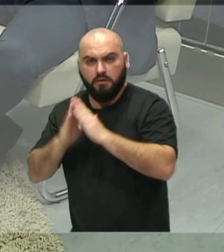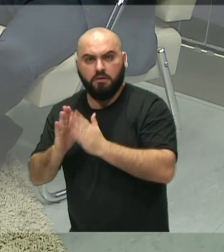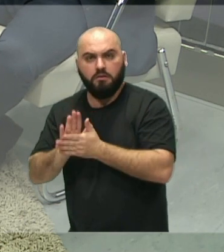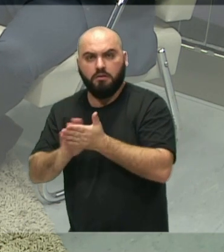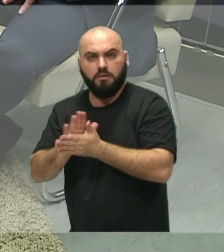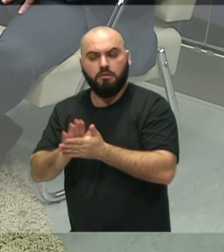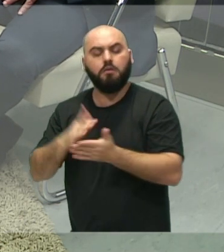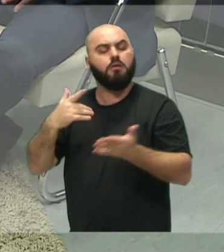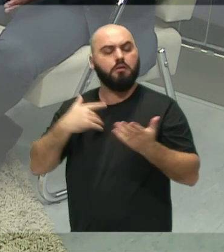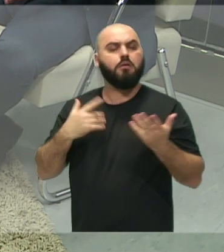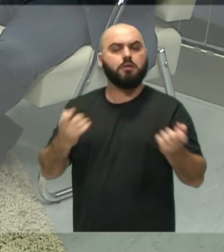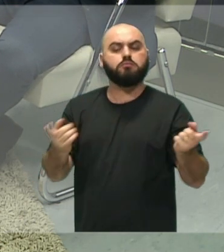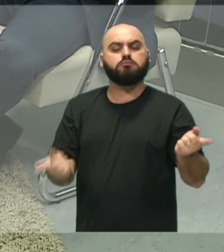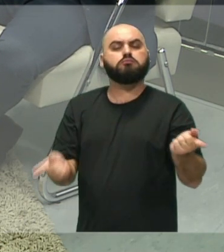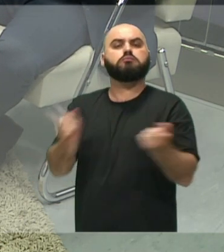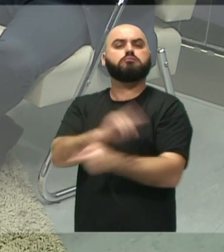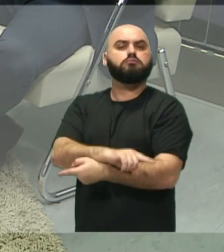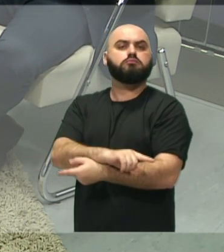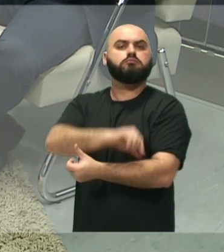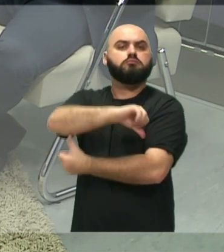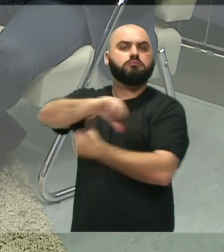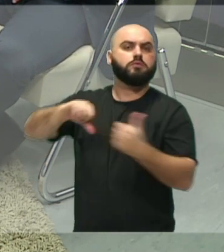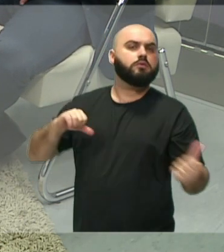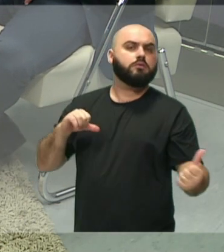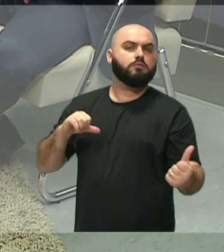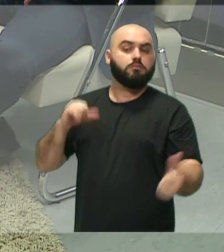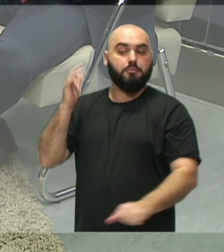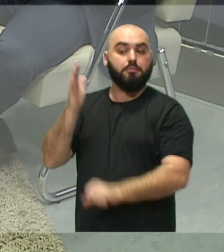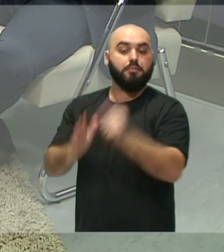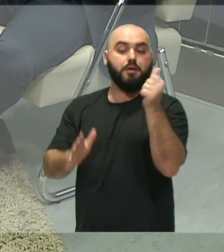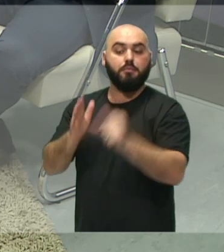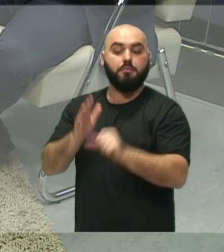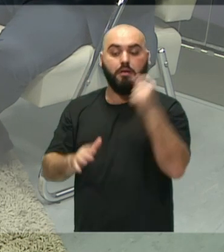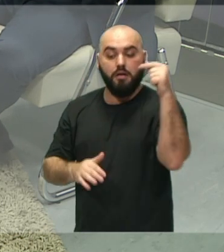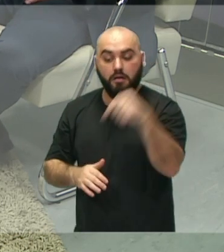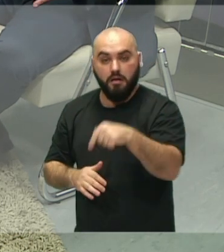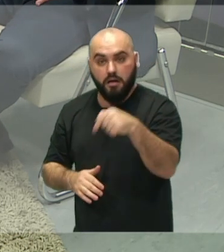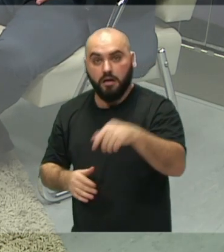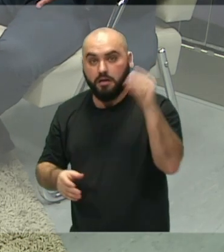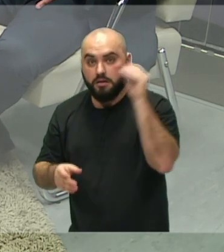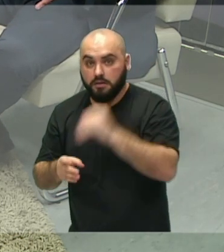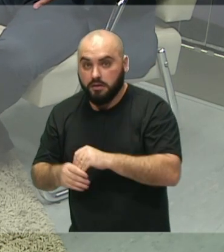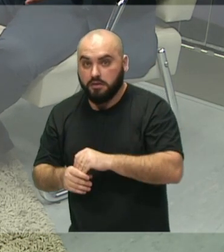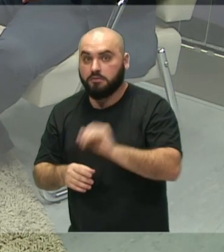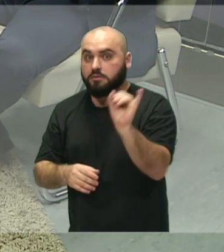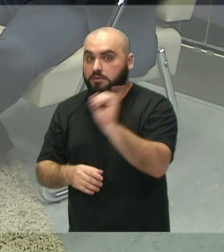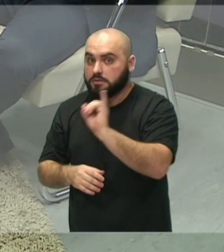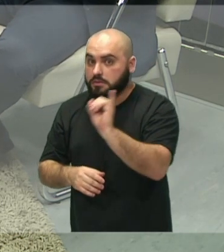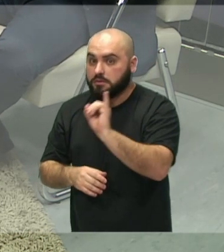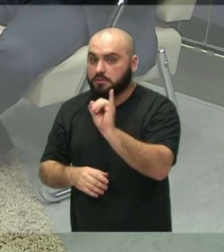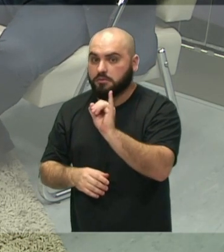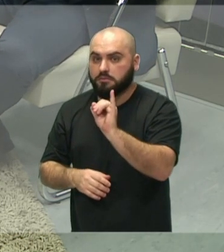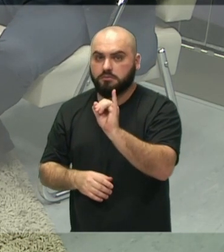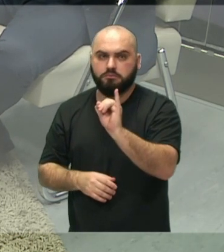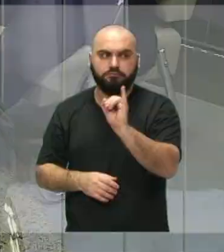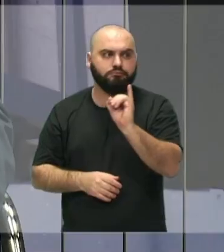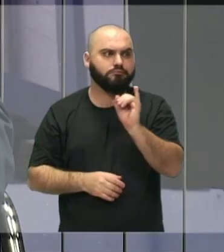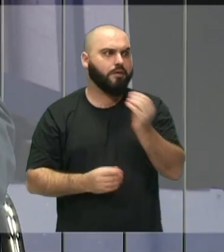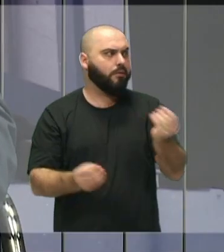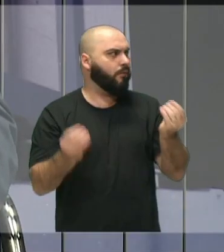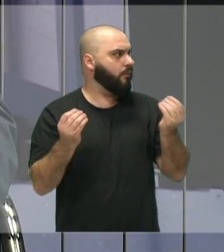quis reverter essa situação. Primeiro vamos construir o atleta dentro de casa, um grande laboratório na cidade. Eu não consegui